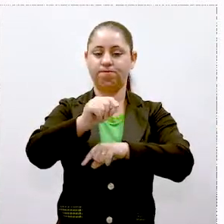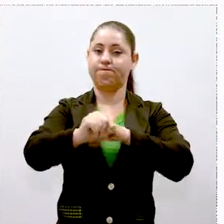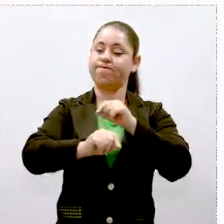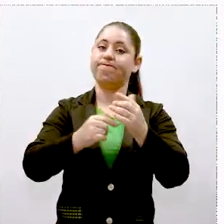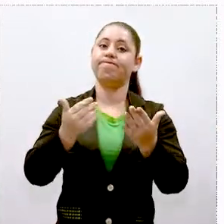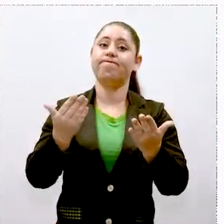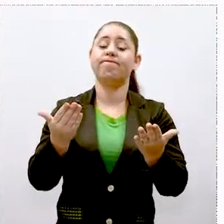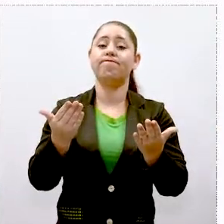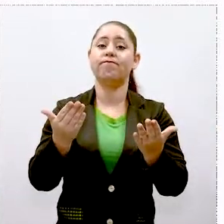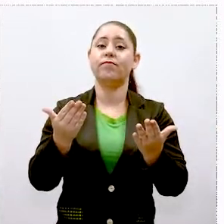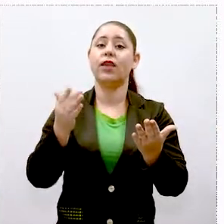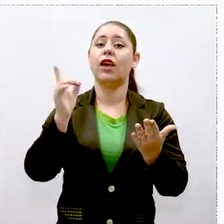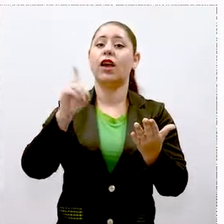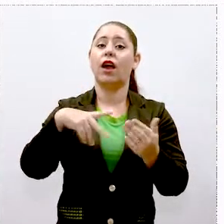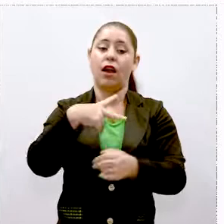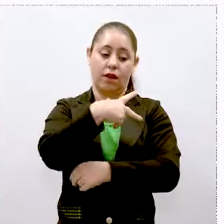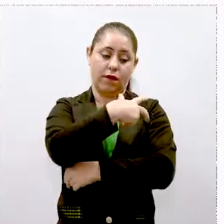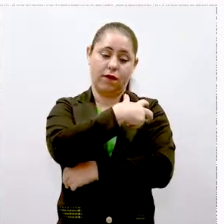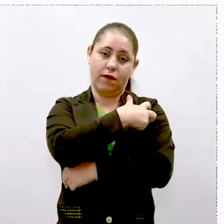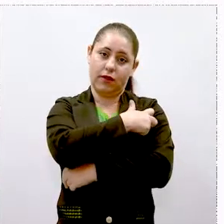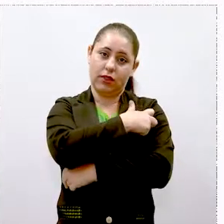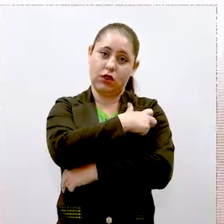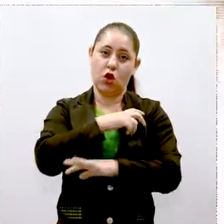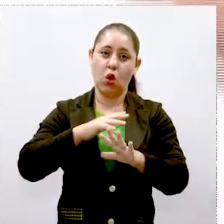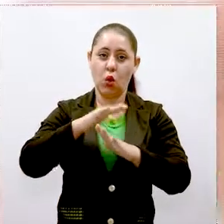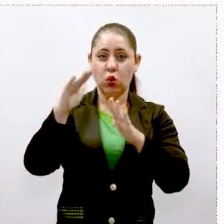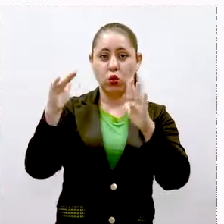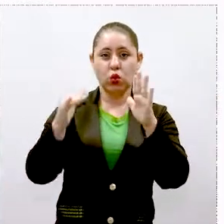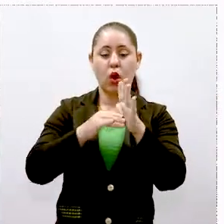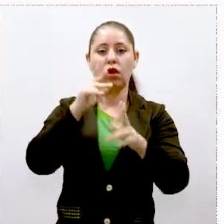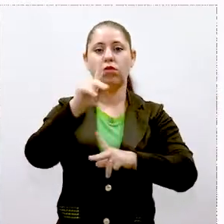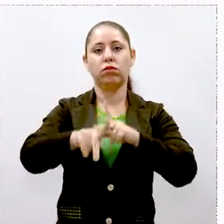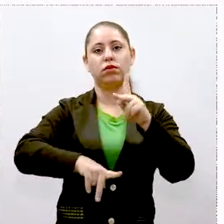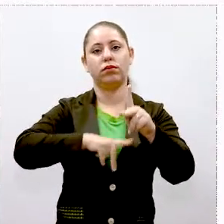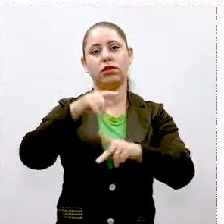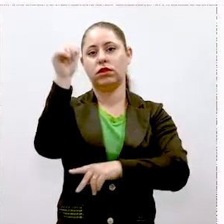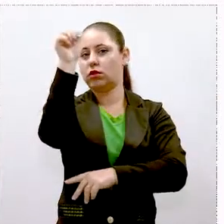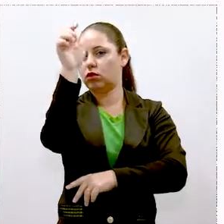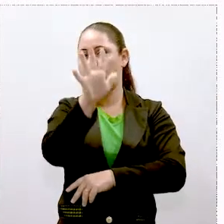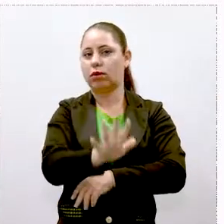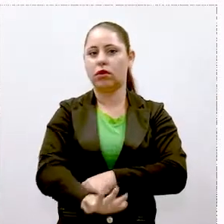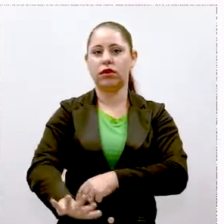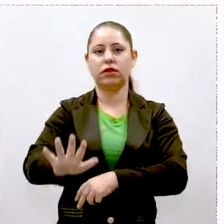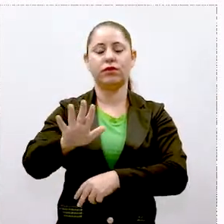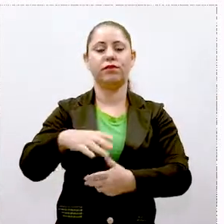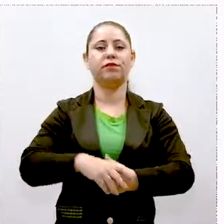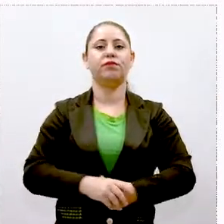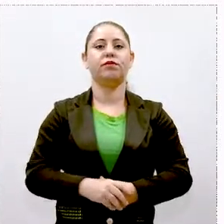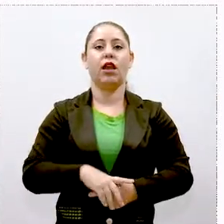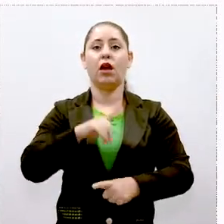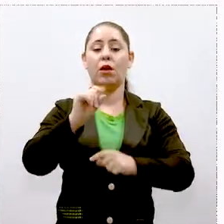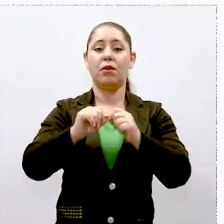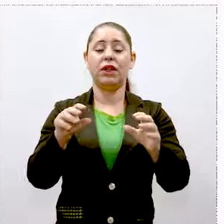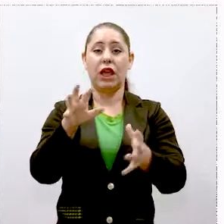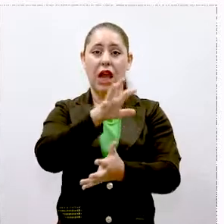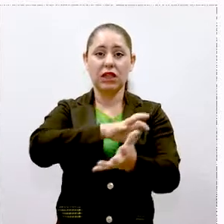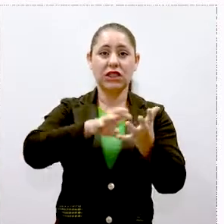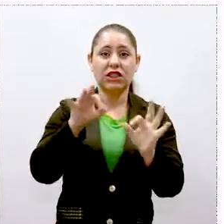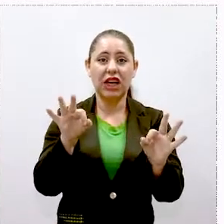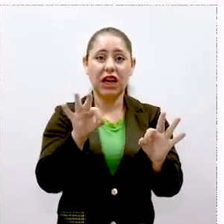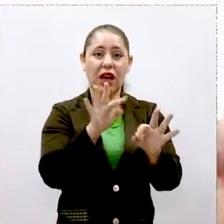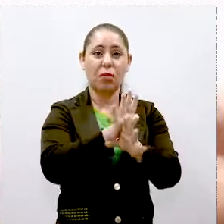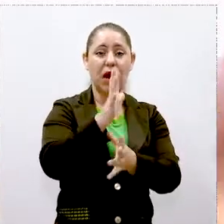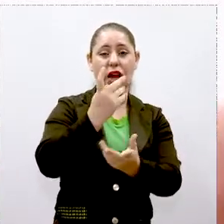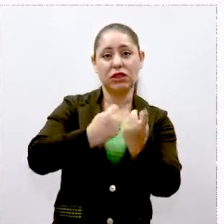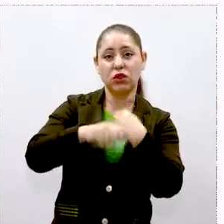para o país, que é a vacinação para toda a população brasileira,